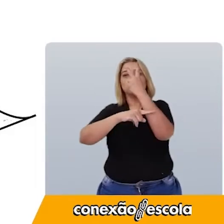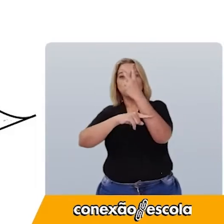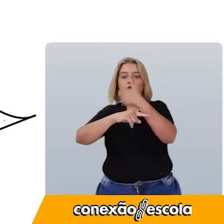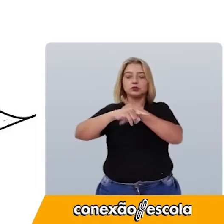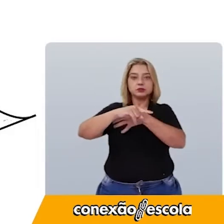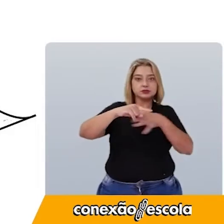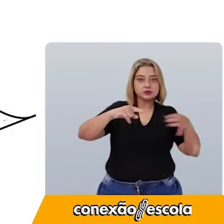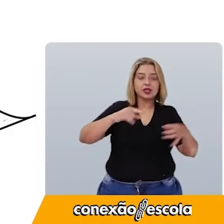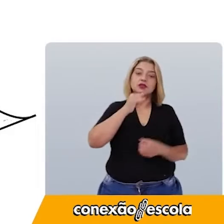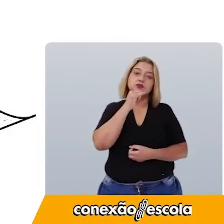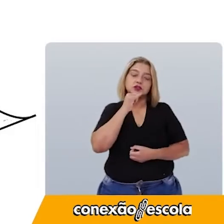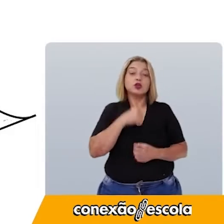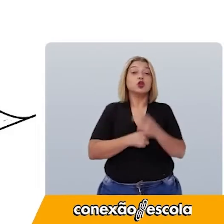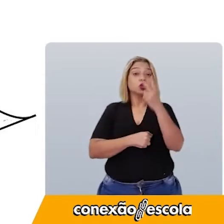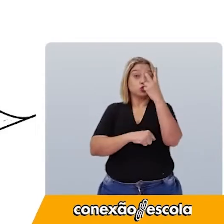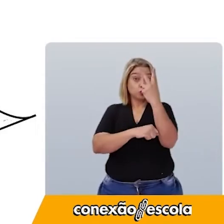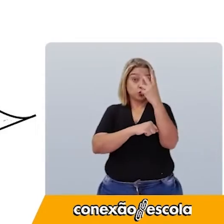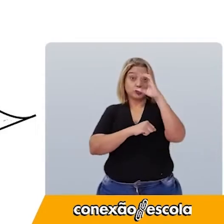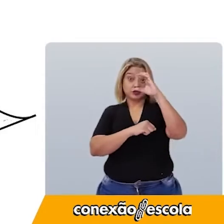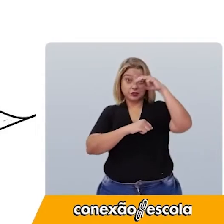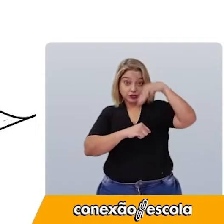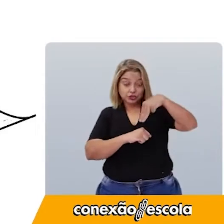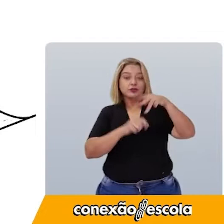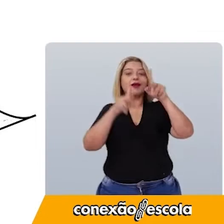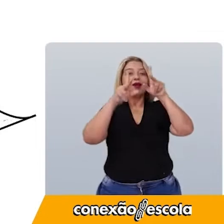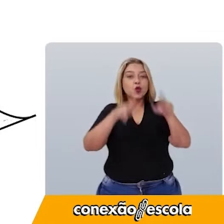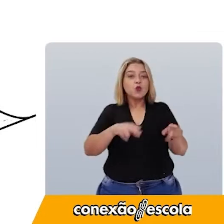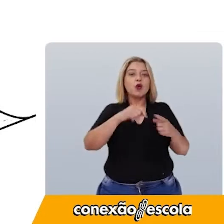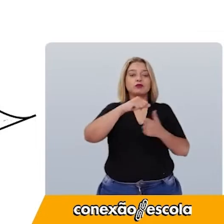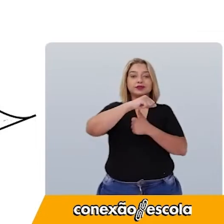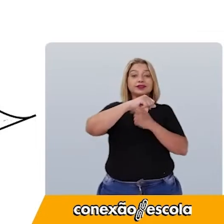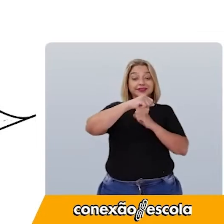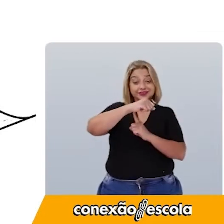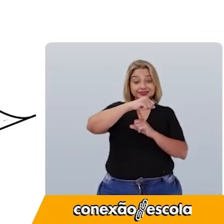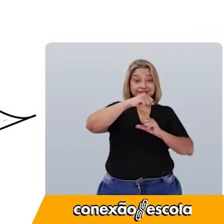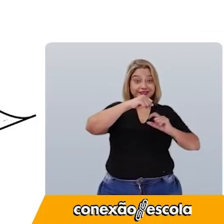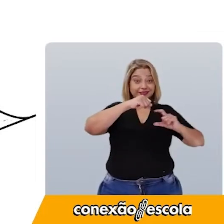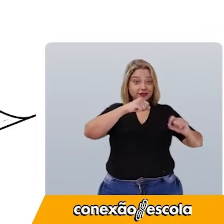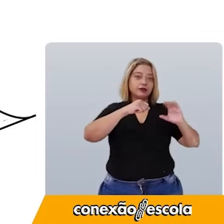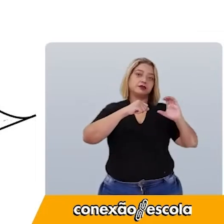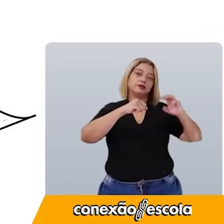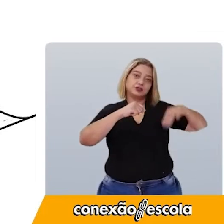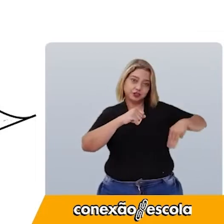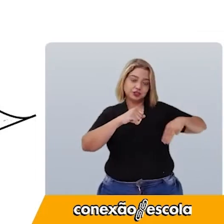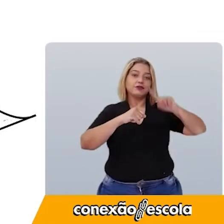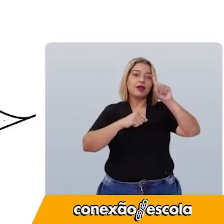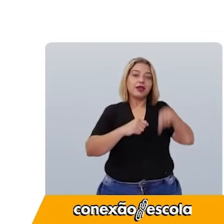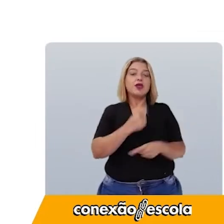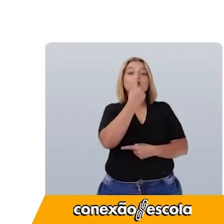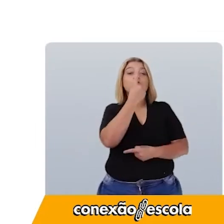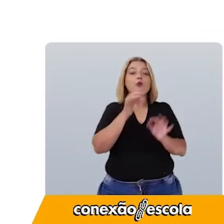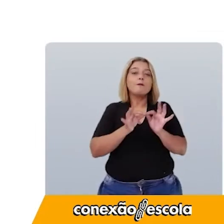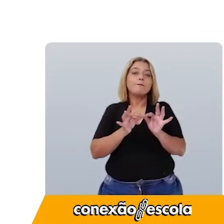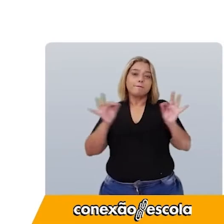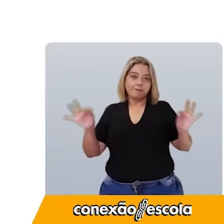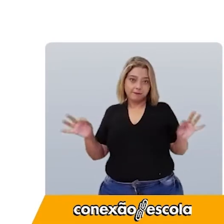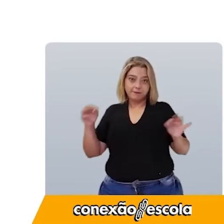2 centímetros equivalem a 100 centímetros, ou seja, 1 metro na